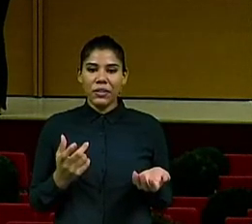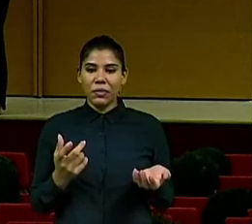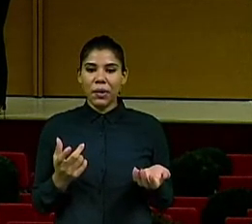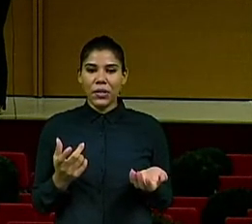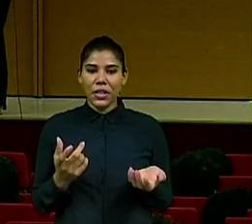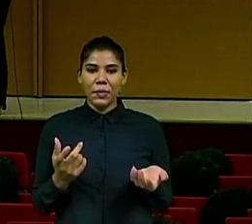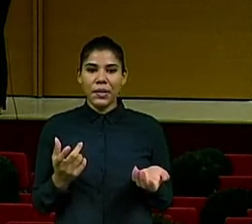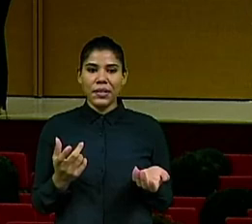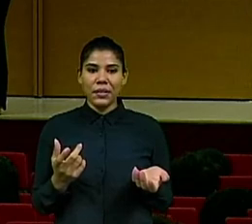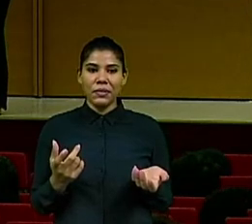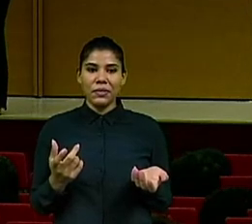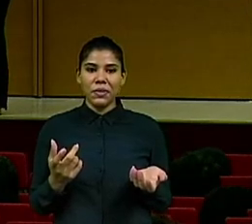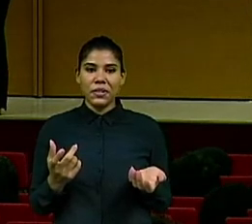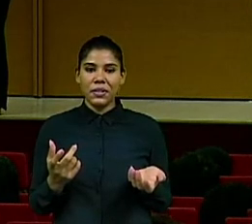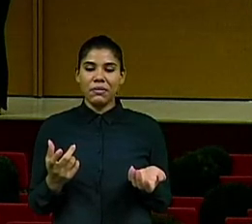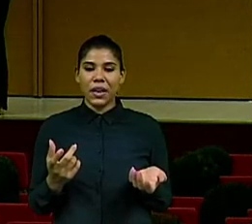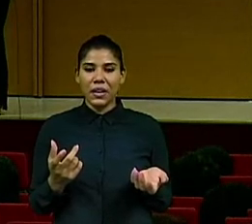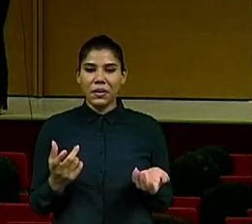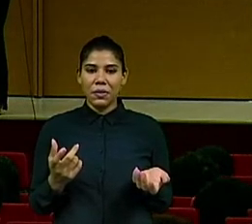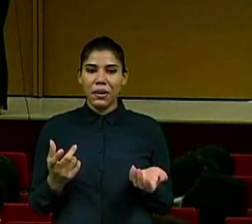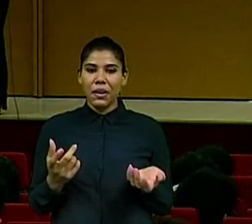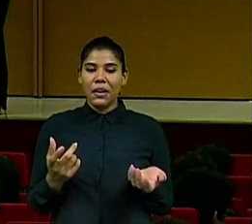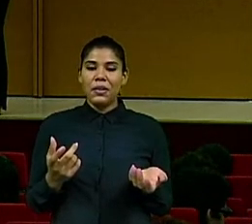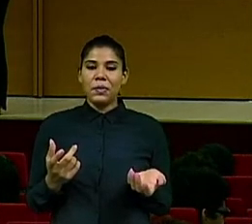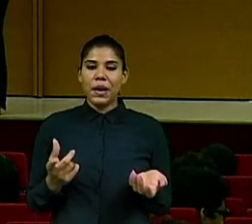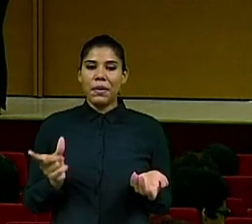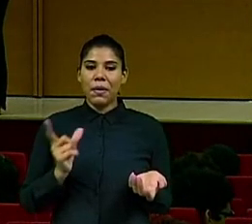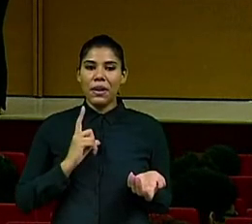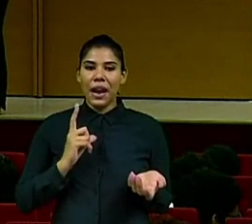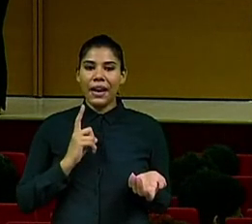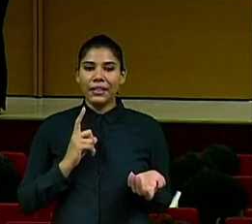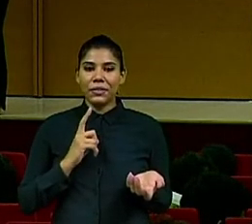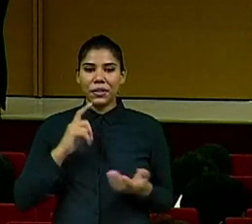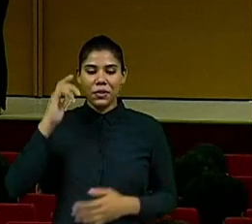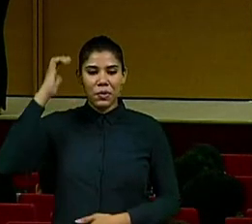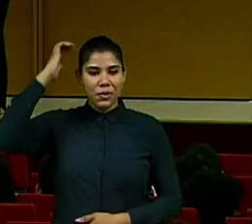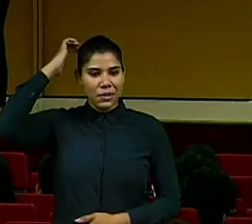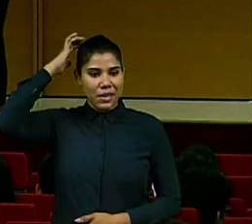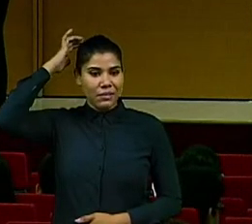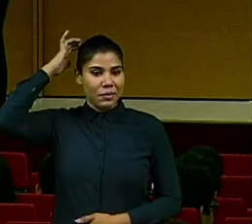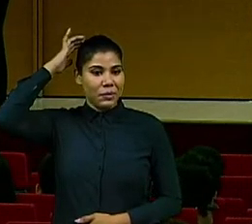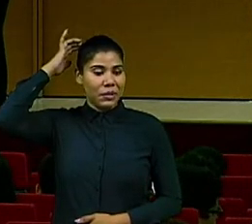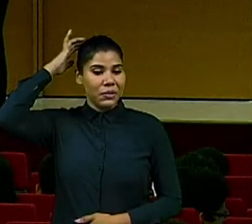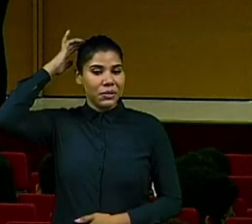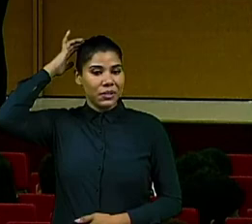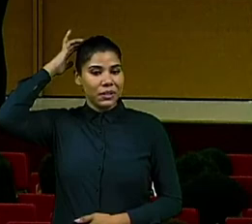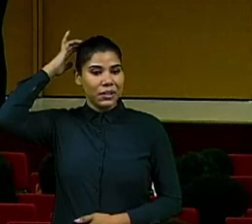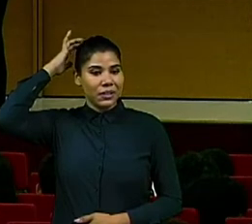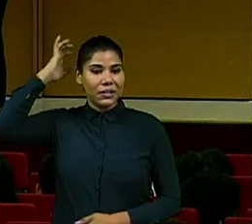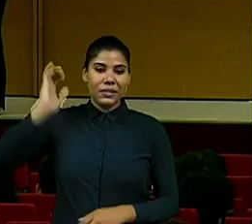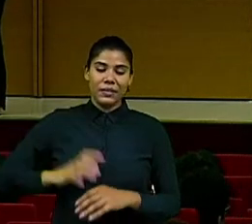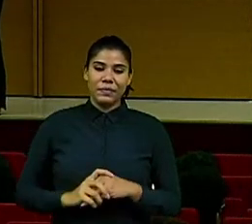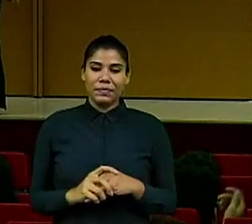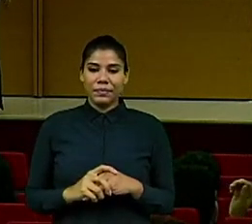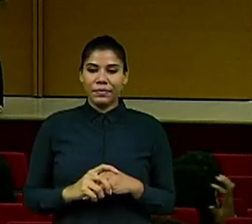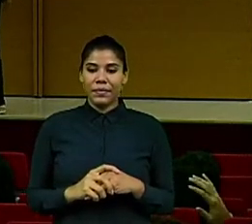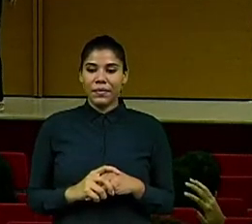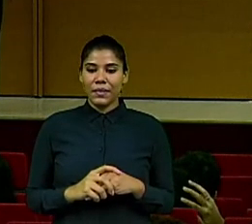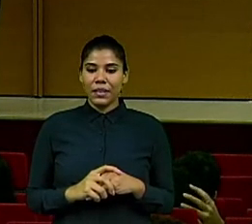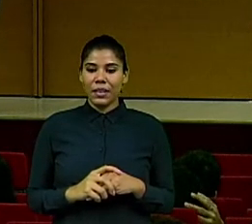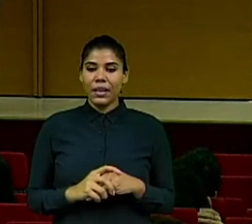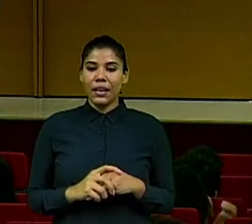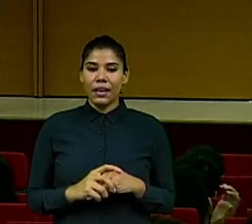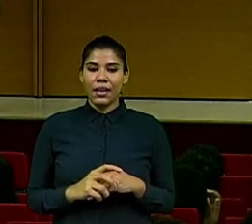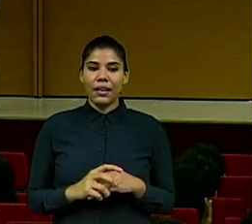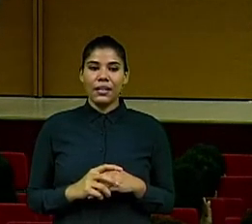Por exemplo escola ele é um projeto né um programa lá no finalzinho do governo do